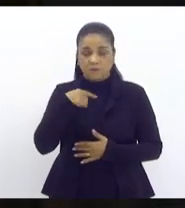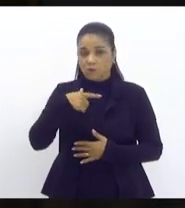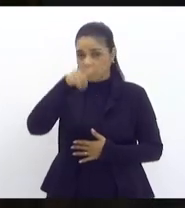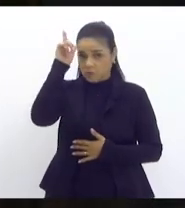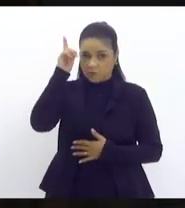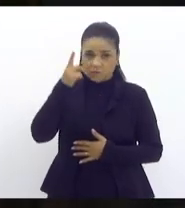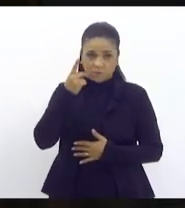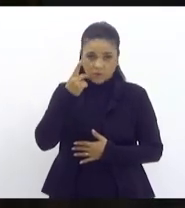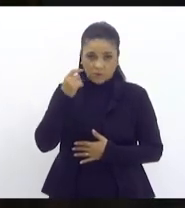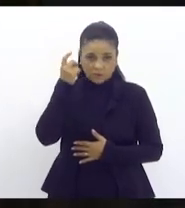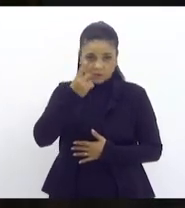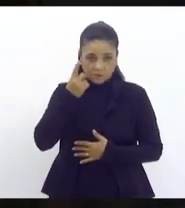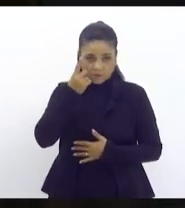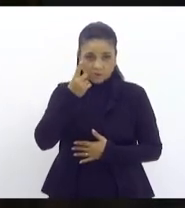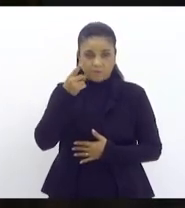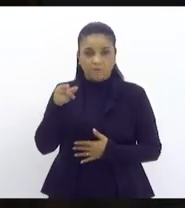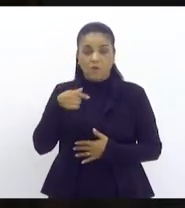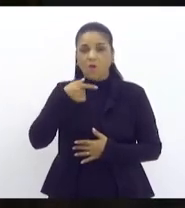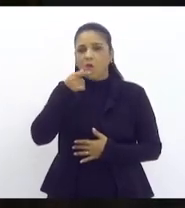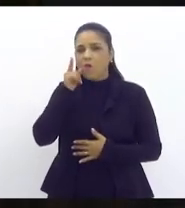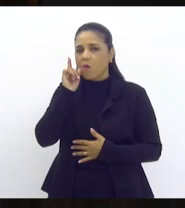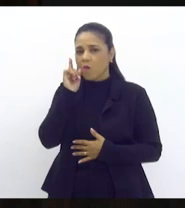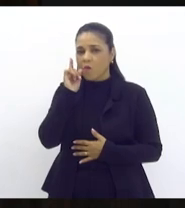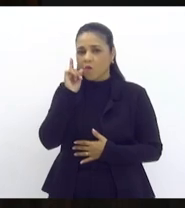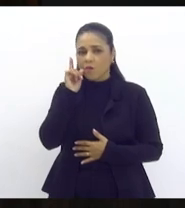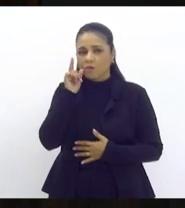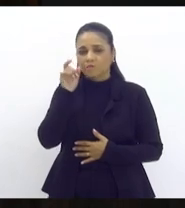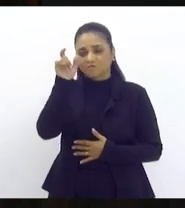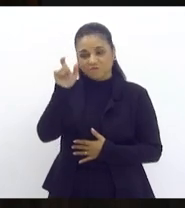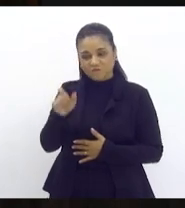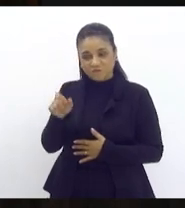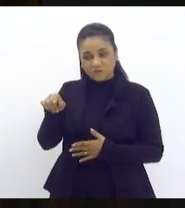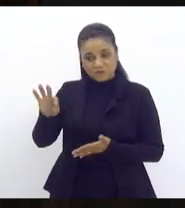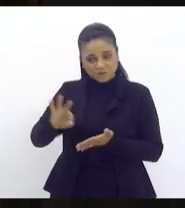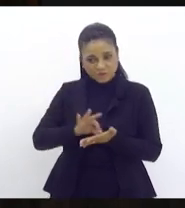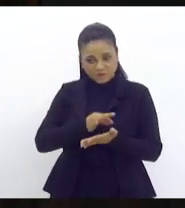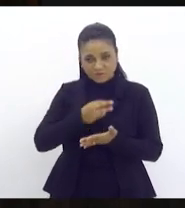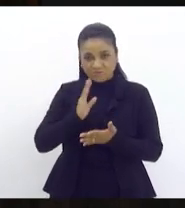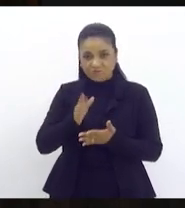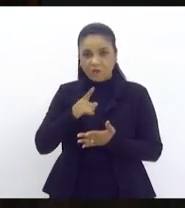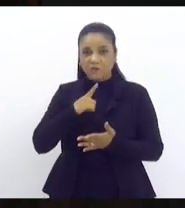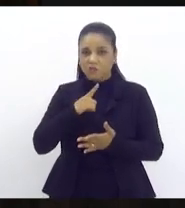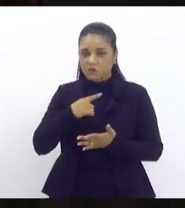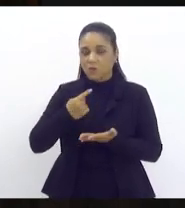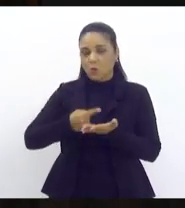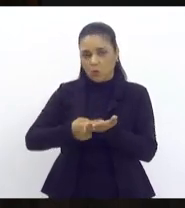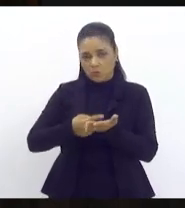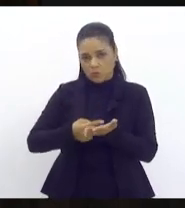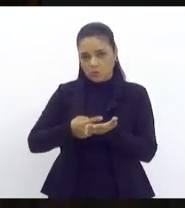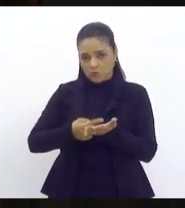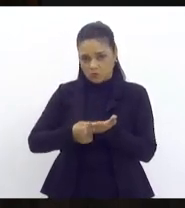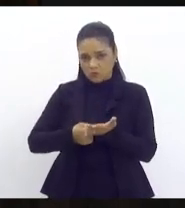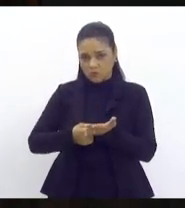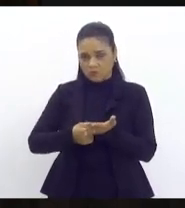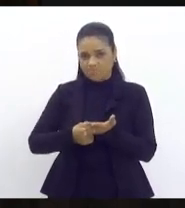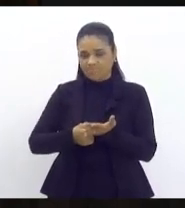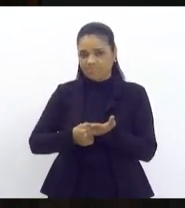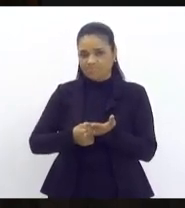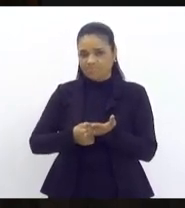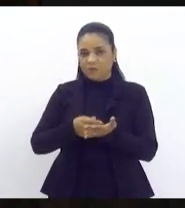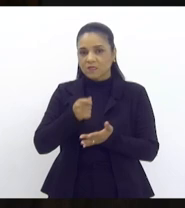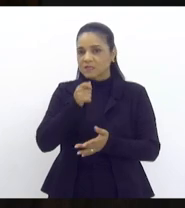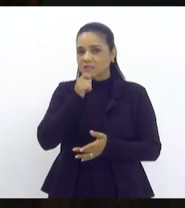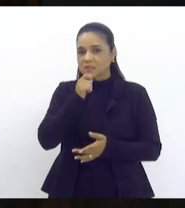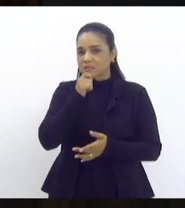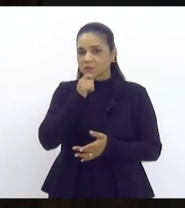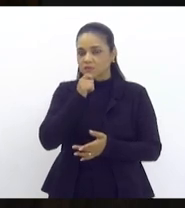Paulo, que ontem o senhor estava inscrito, mas teve um compromisso. E não tivemos oradores